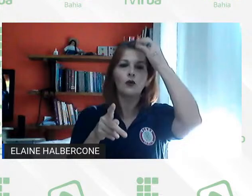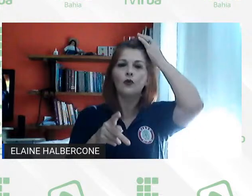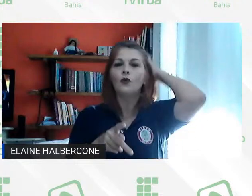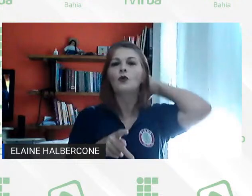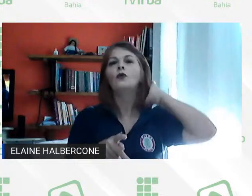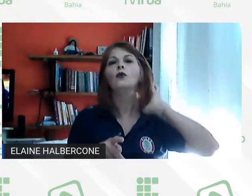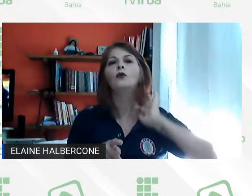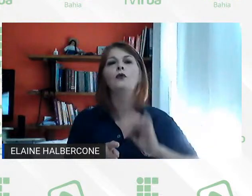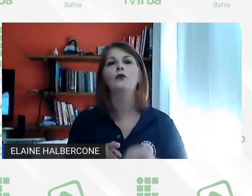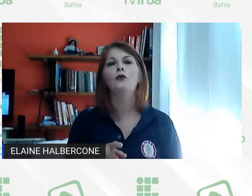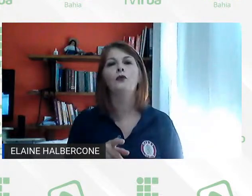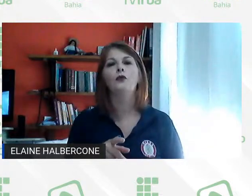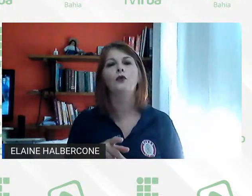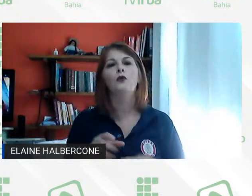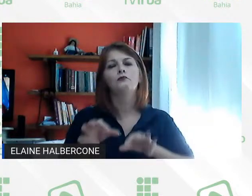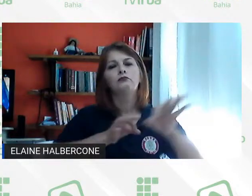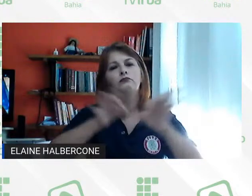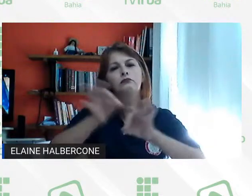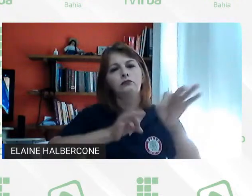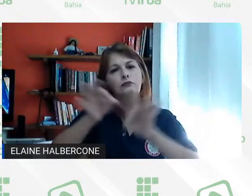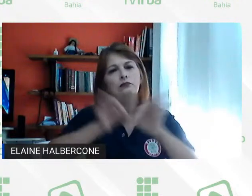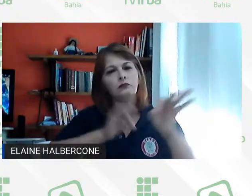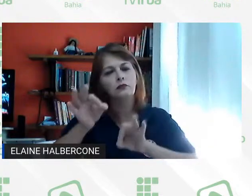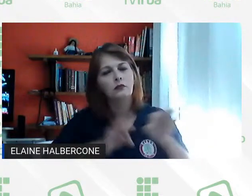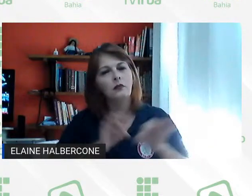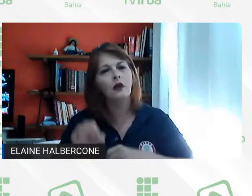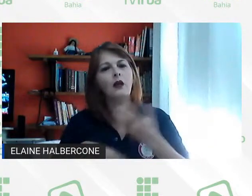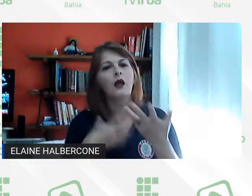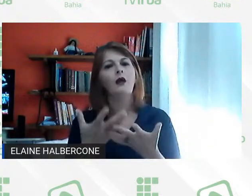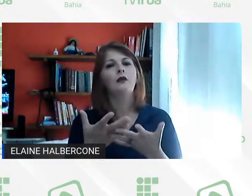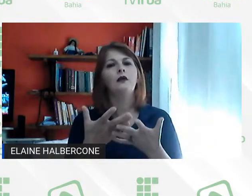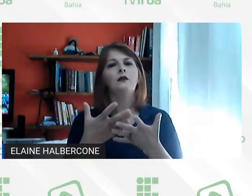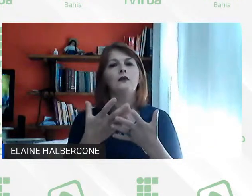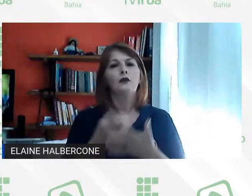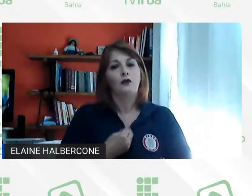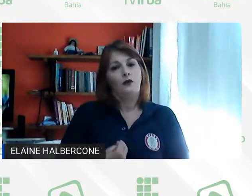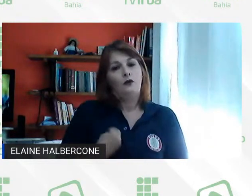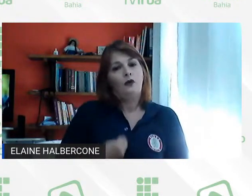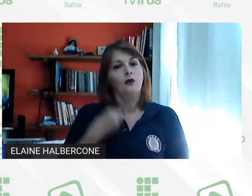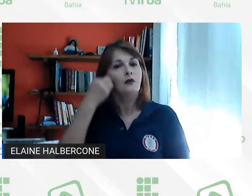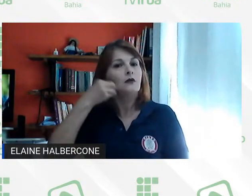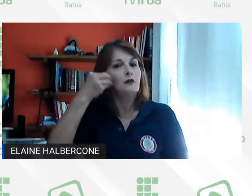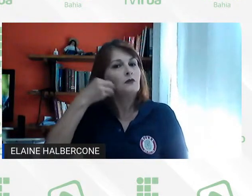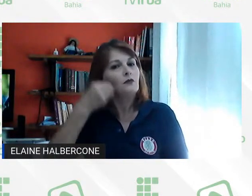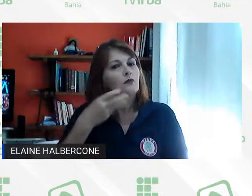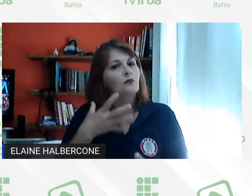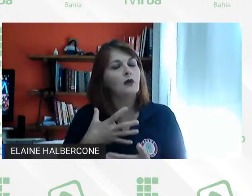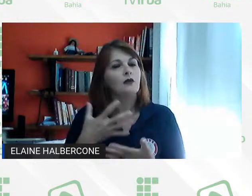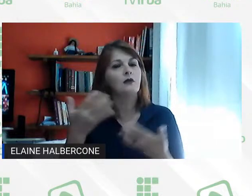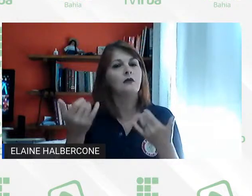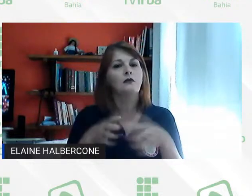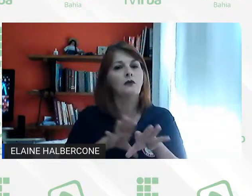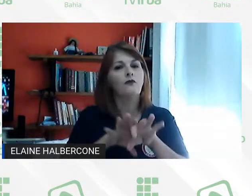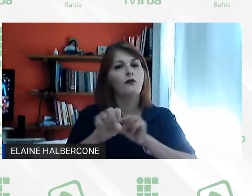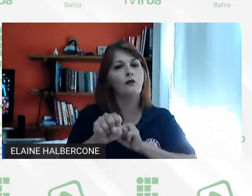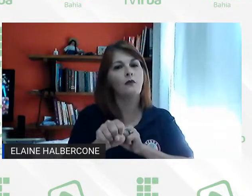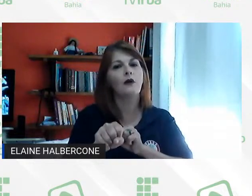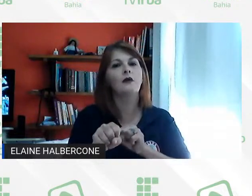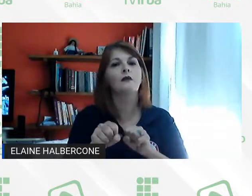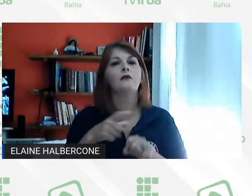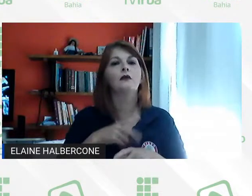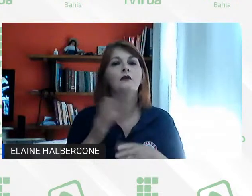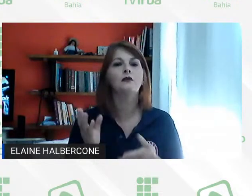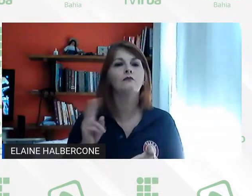que participaram da construção dessas experiências, que vivenciaram essas experiências formativas, estarão